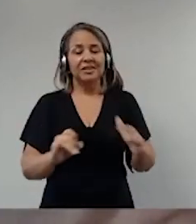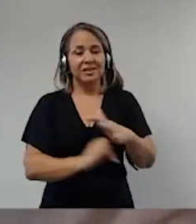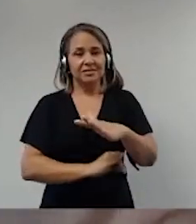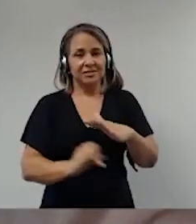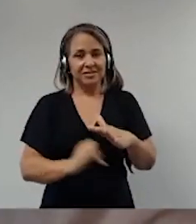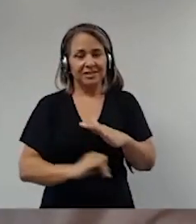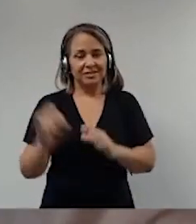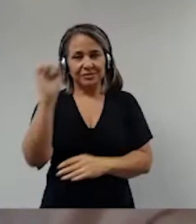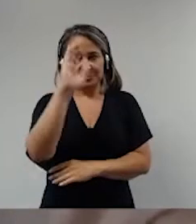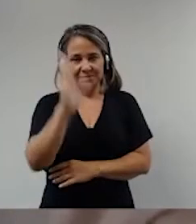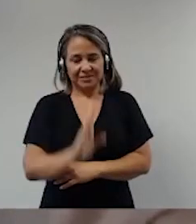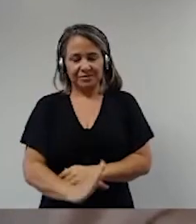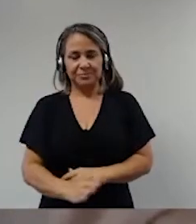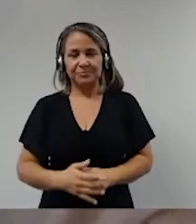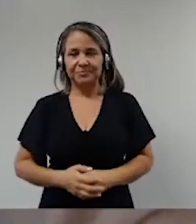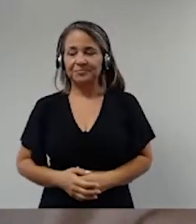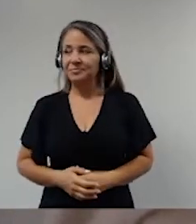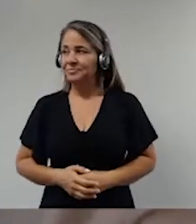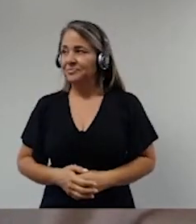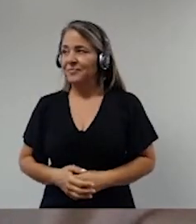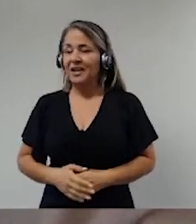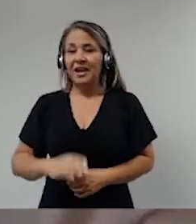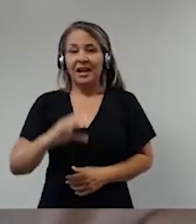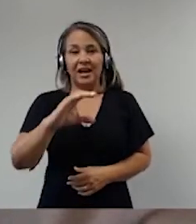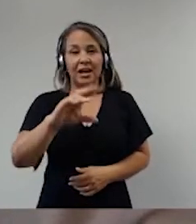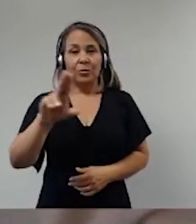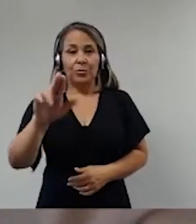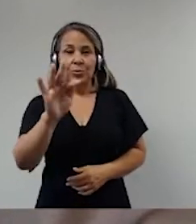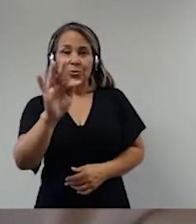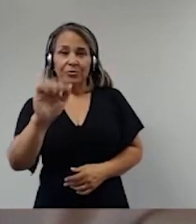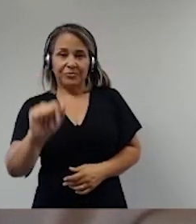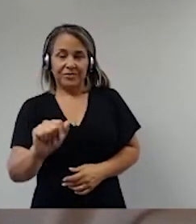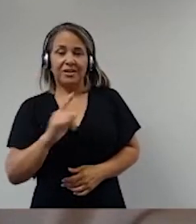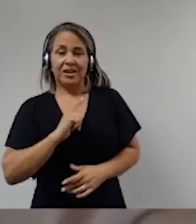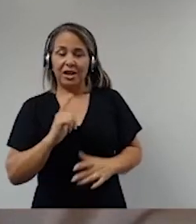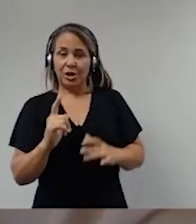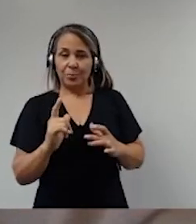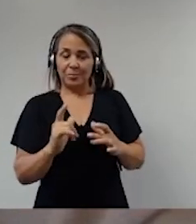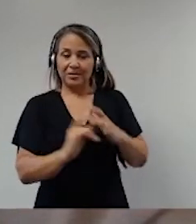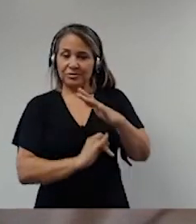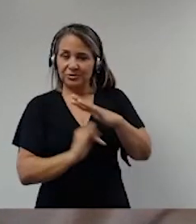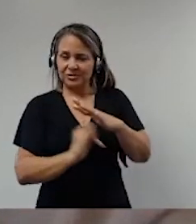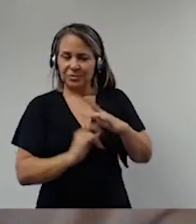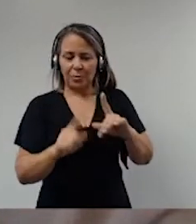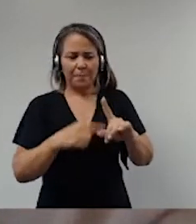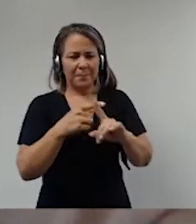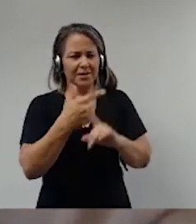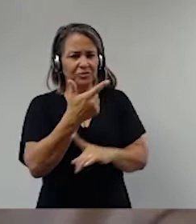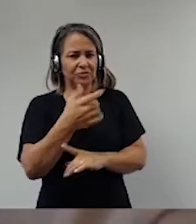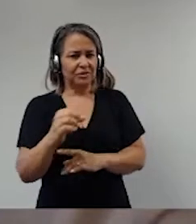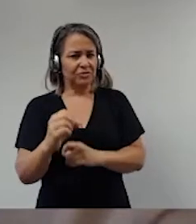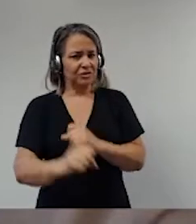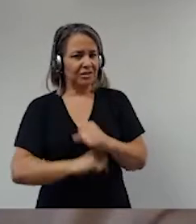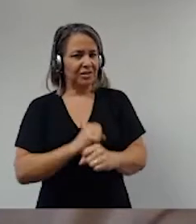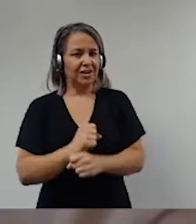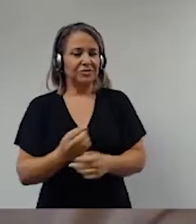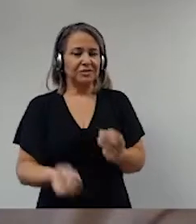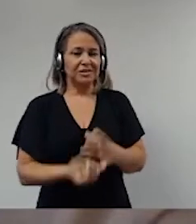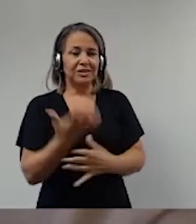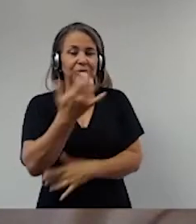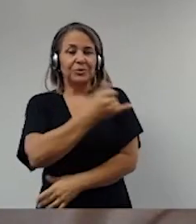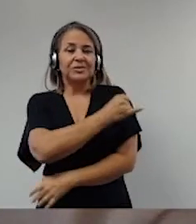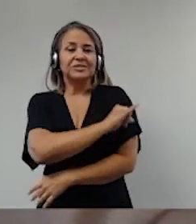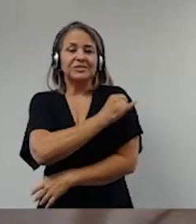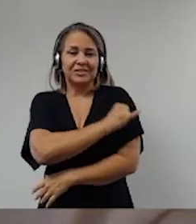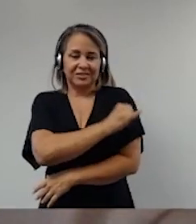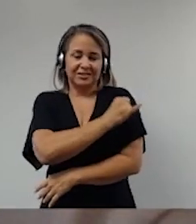brasileira. A CUFA é uma instituição que surgiu há mais de 20 anos, surgiu no Rio de Janeiro, o fundador Celso